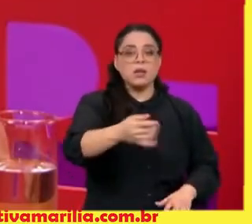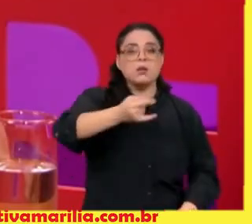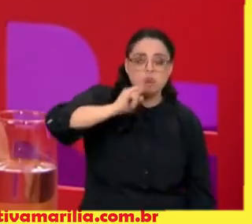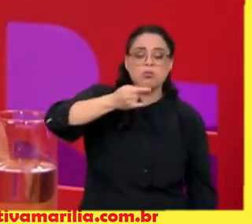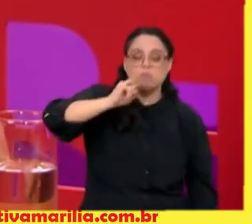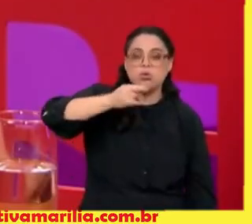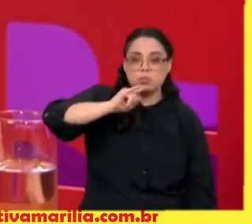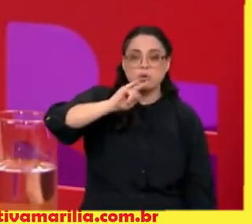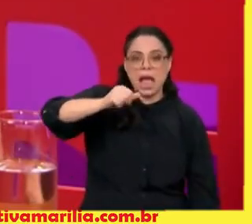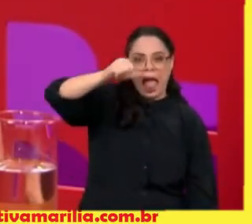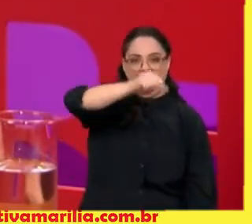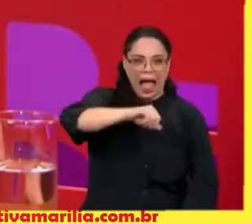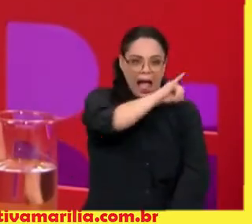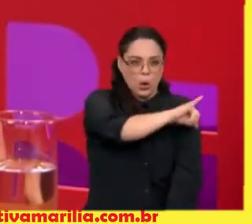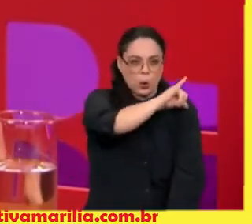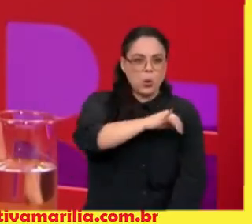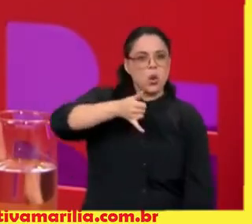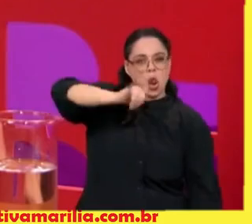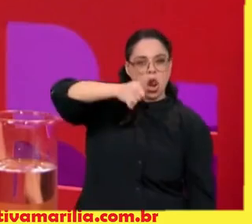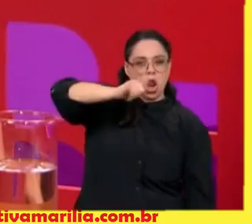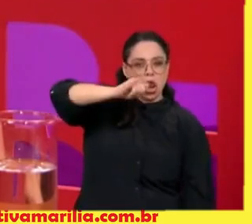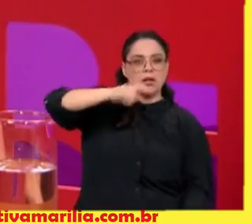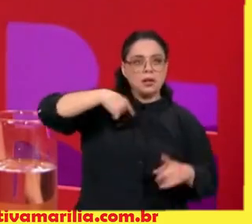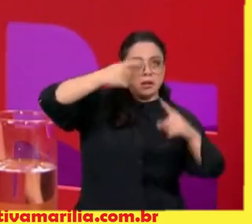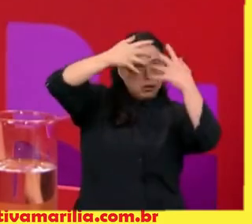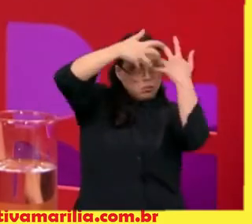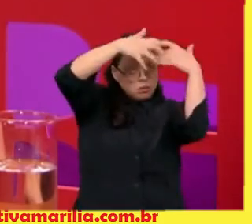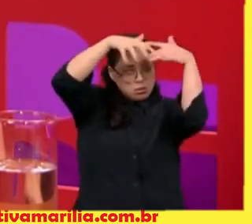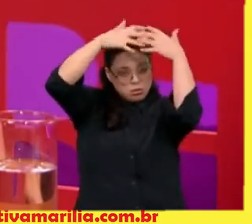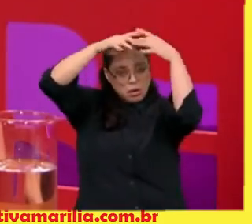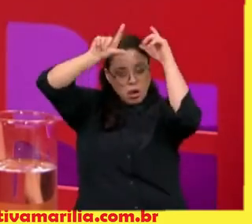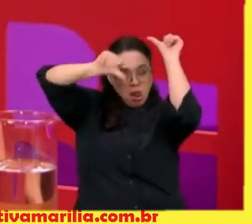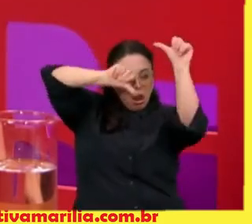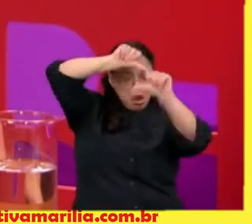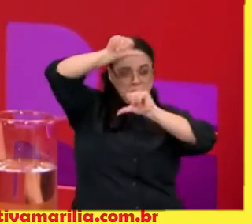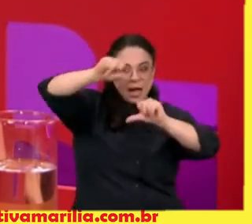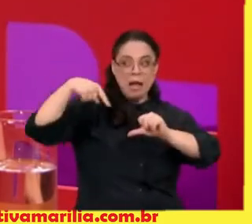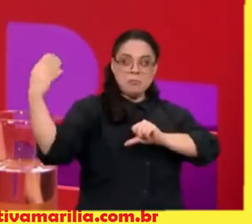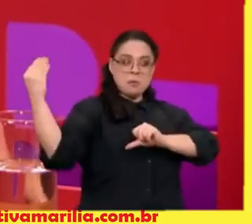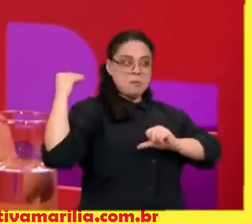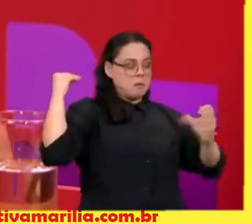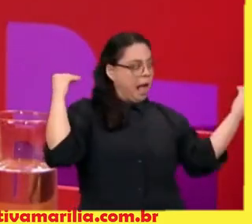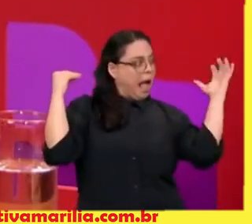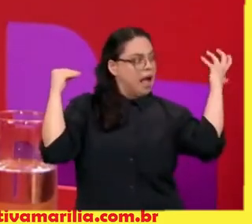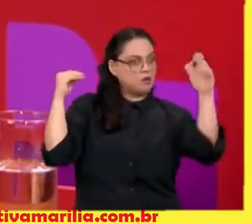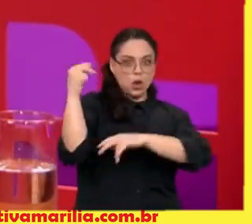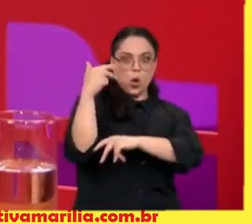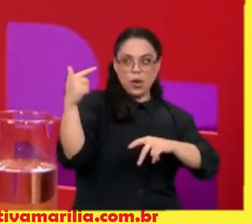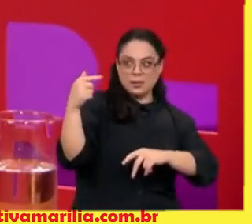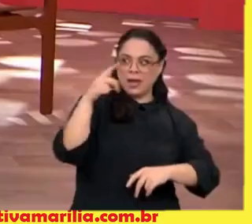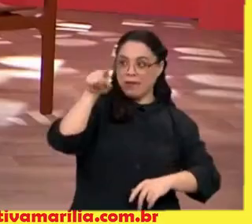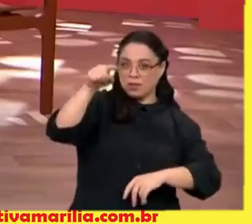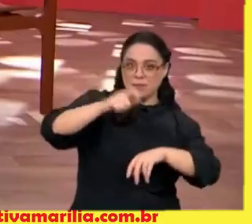cabeça. Então essas ideias que o mato fala com você, é a sua cabeça que está pensando. Só que você não sabe. Eu dei uma